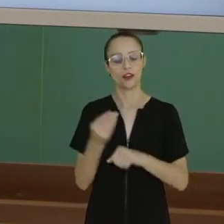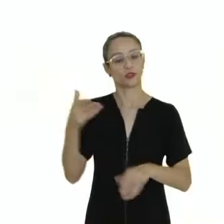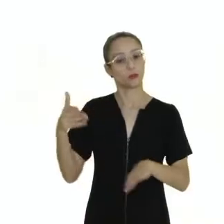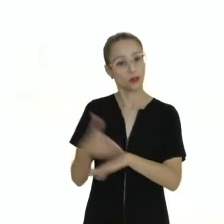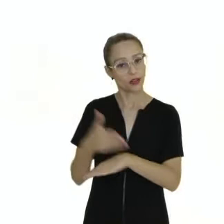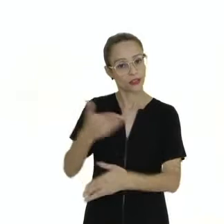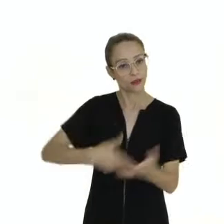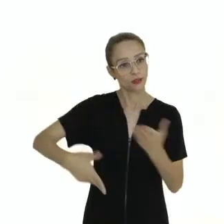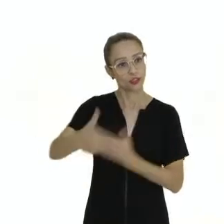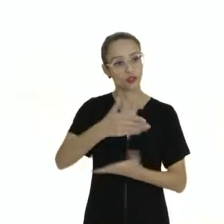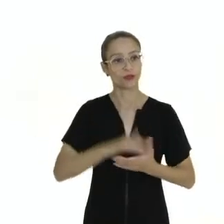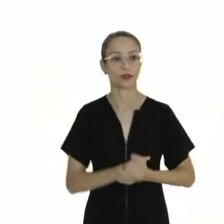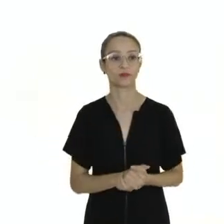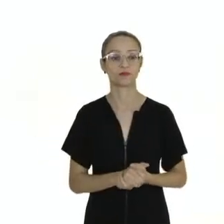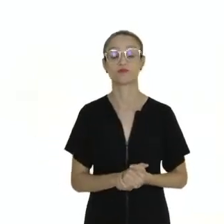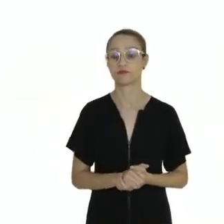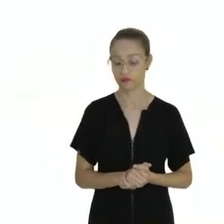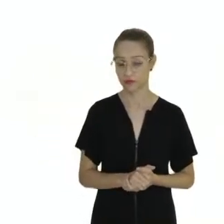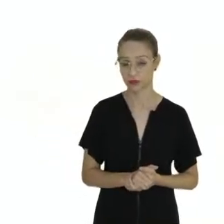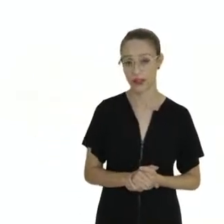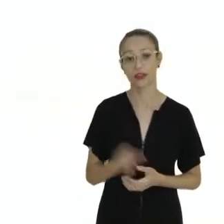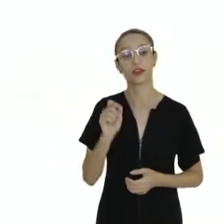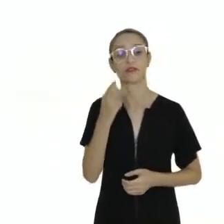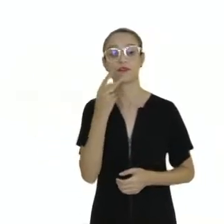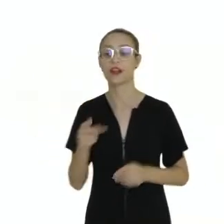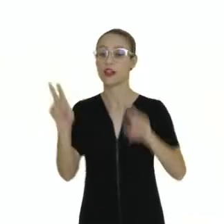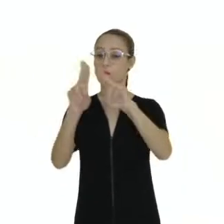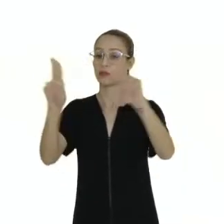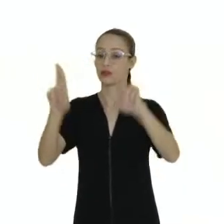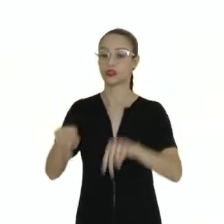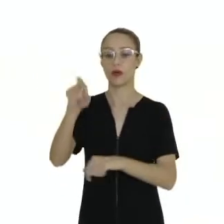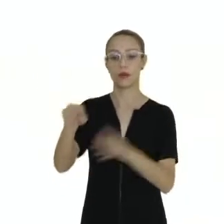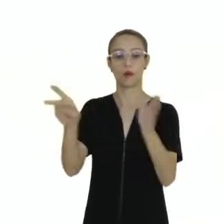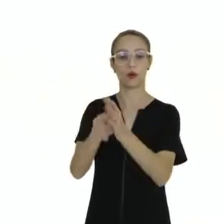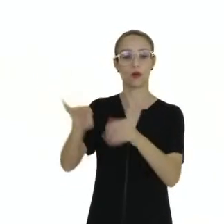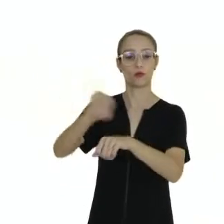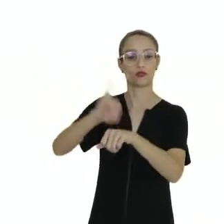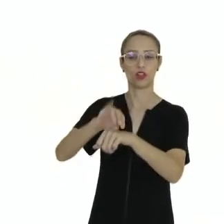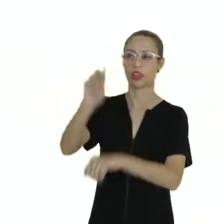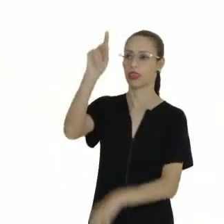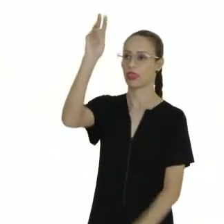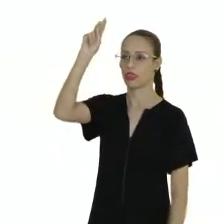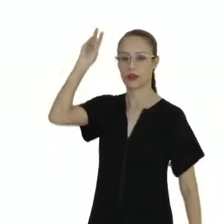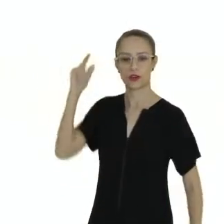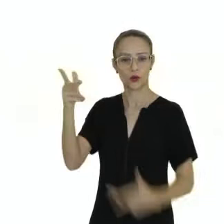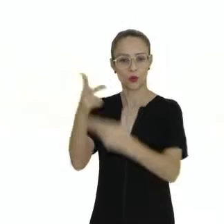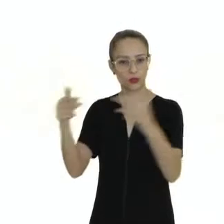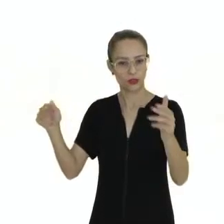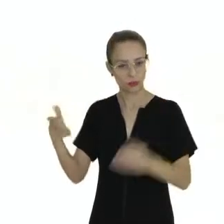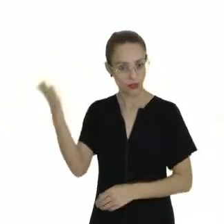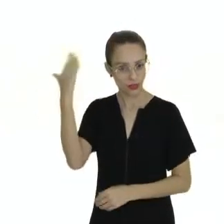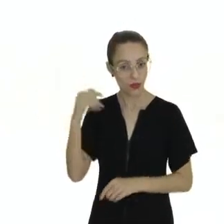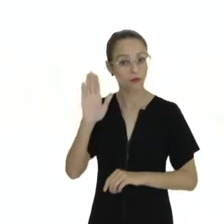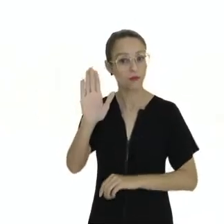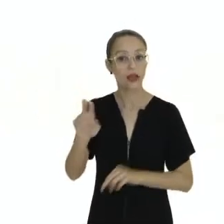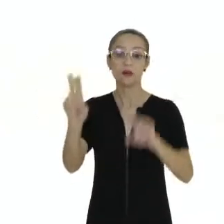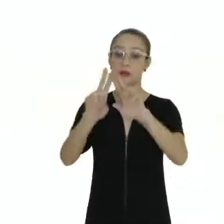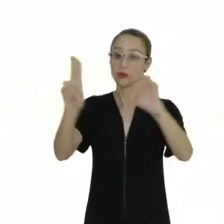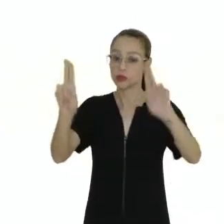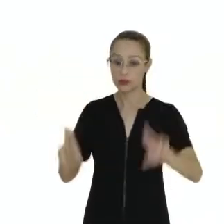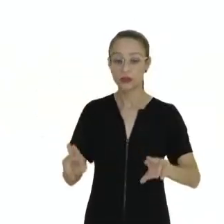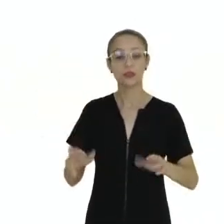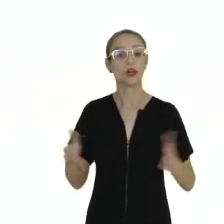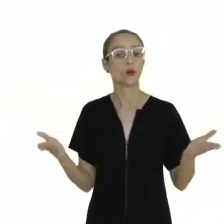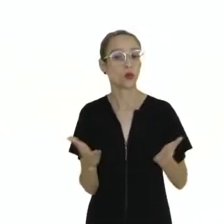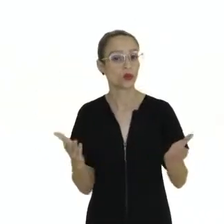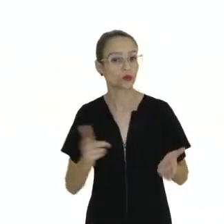participativa. Há quem diga que museu é lugar dos objetos históricos, coisas do passado, mas há museus que trazem o que está acontecendo